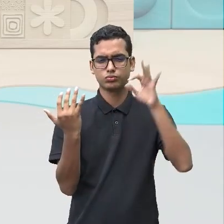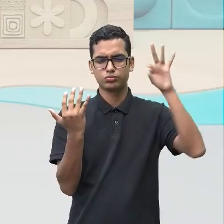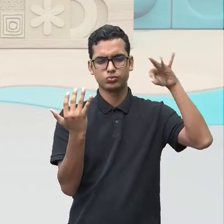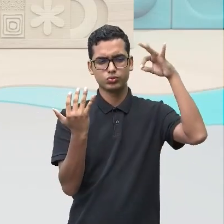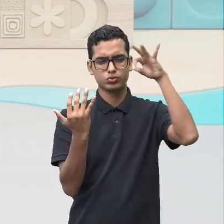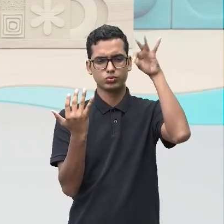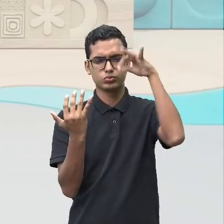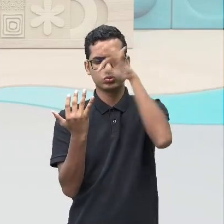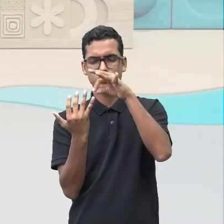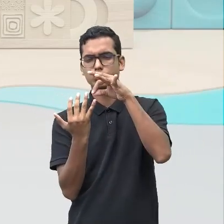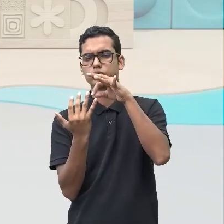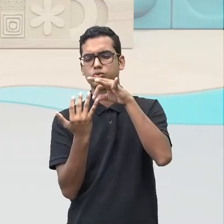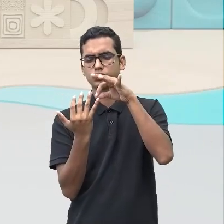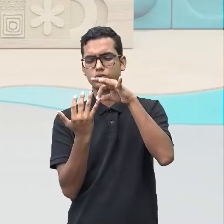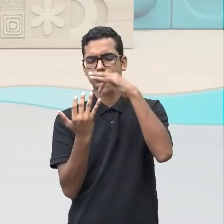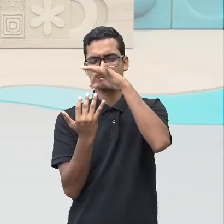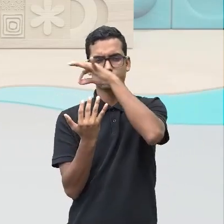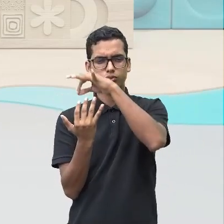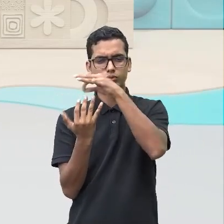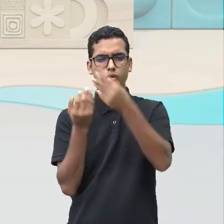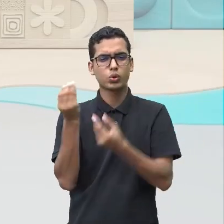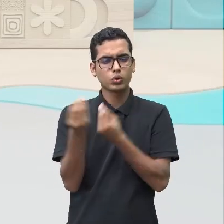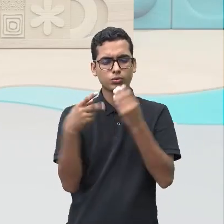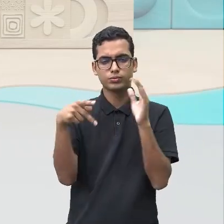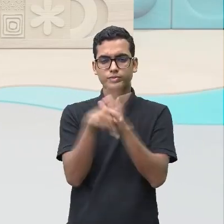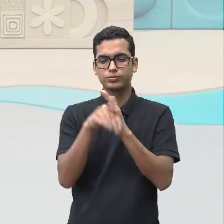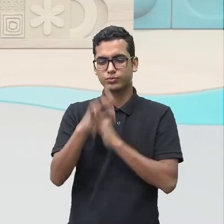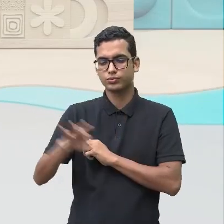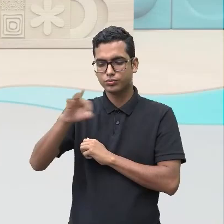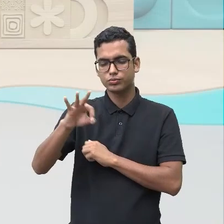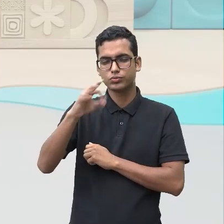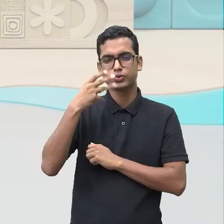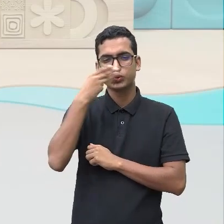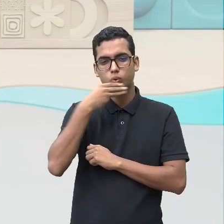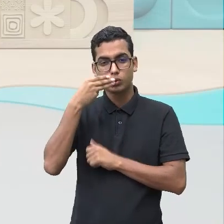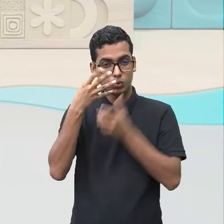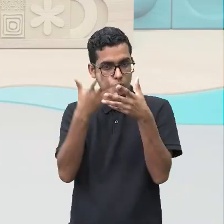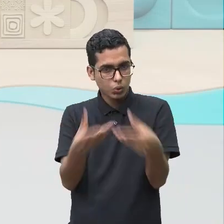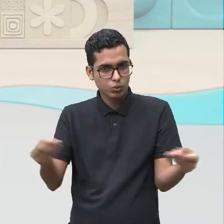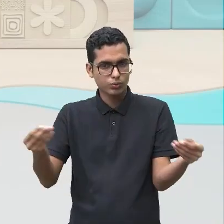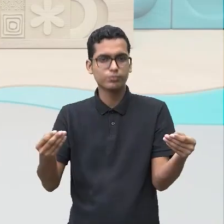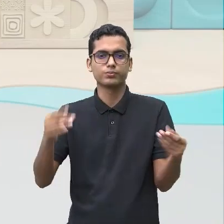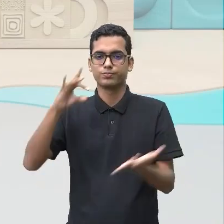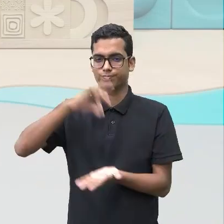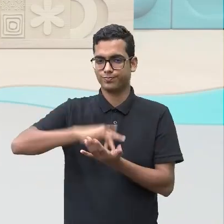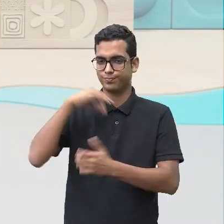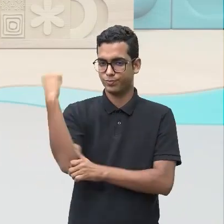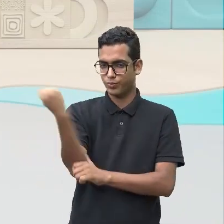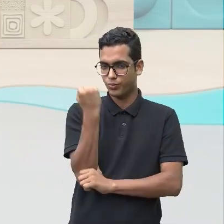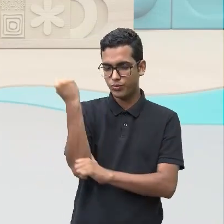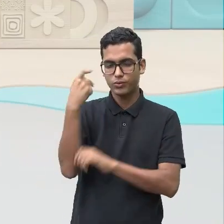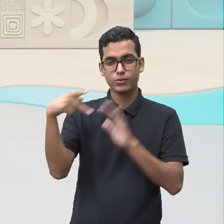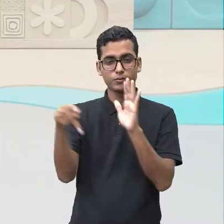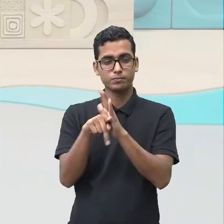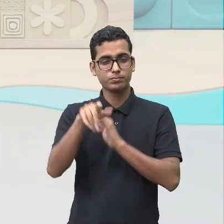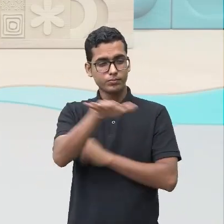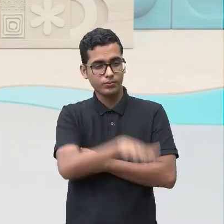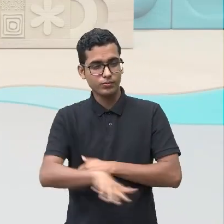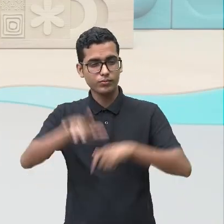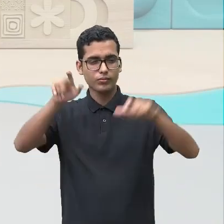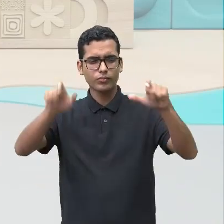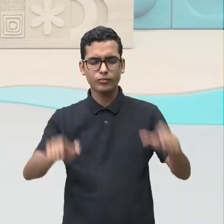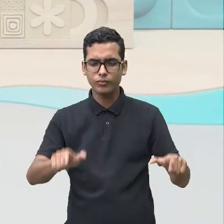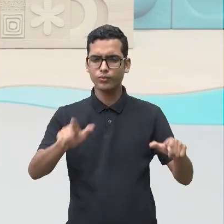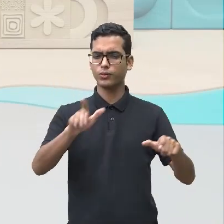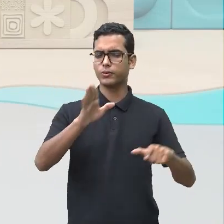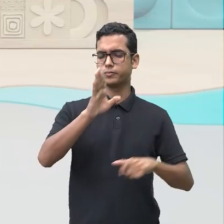Se elas desaparecem, como é que seria o caos, né? Temos aqui a zona de silêncio lá do México, que é uma